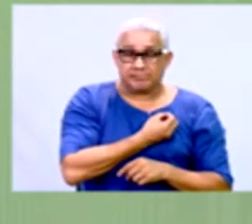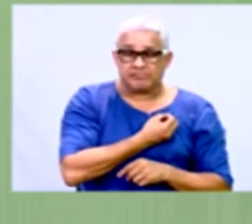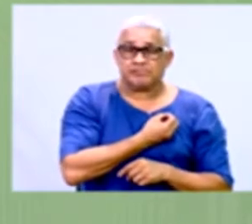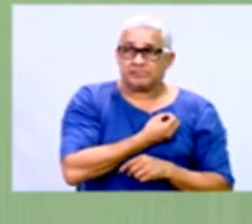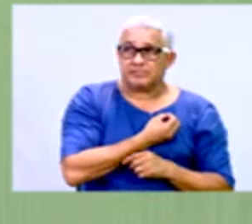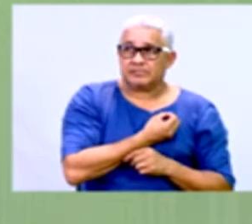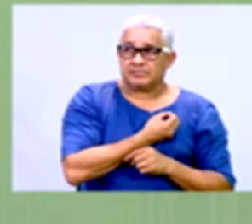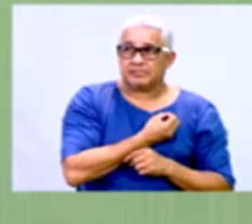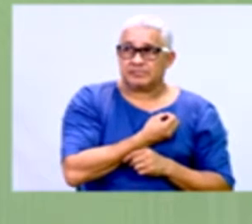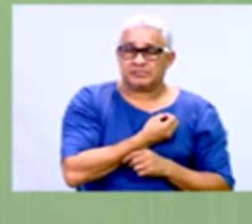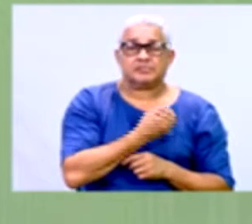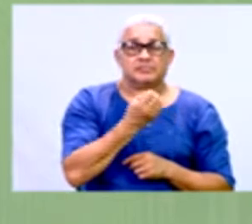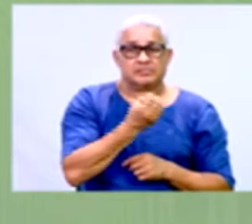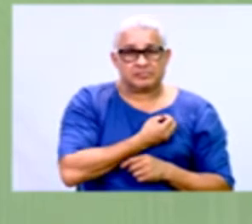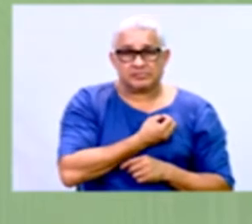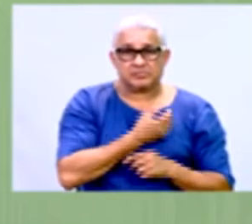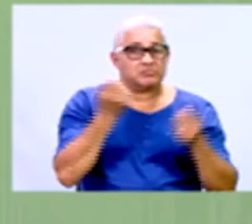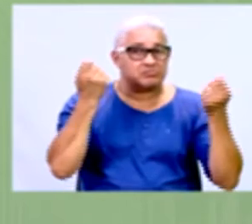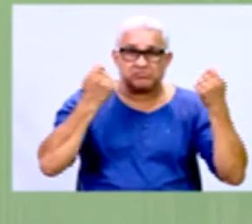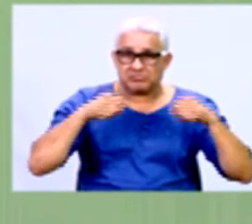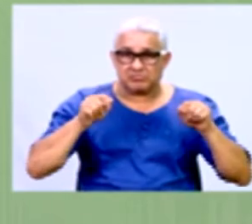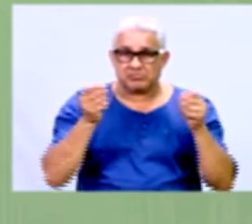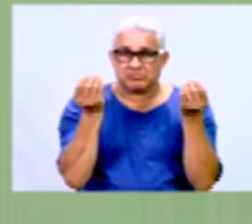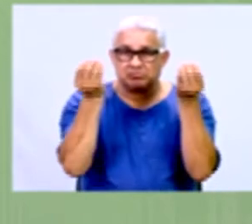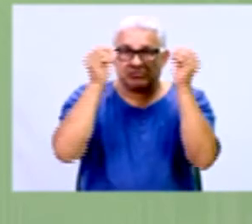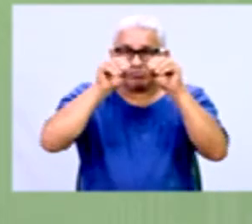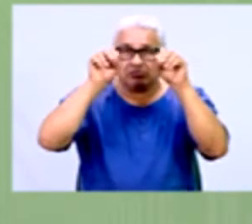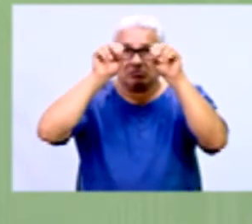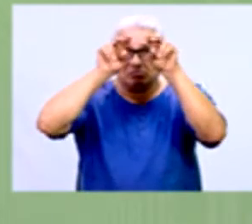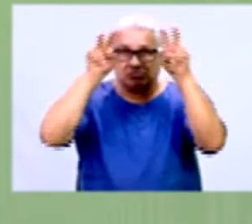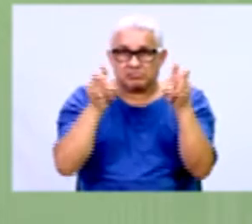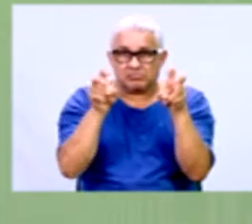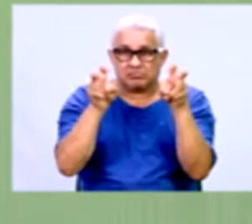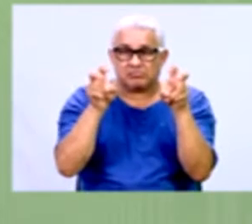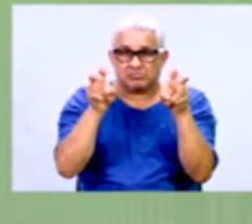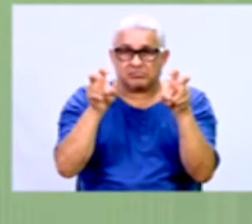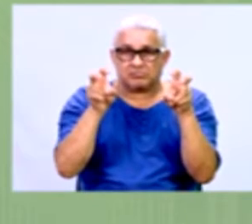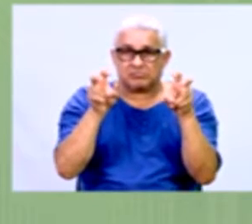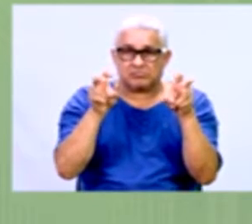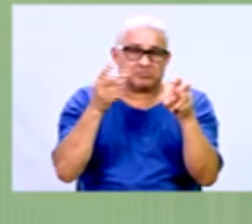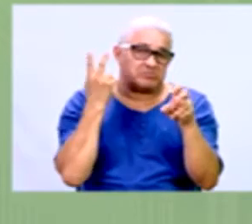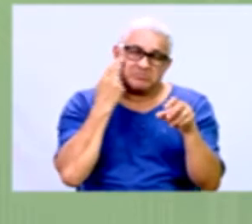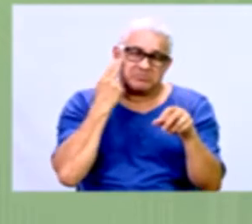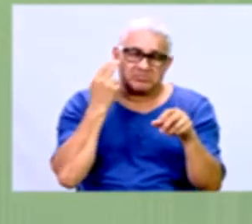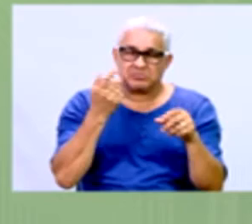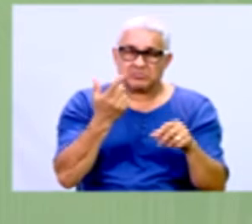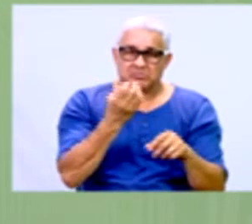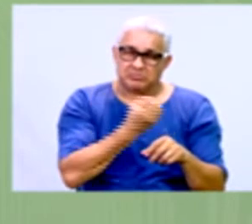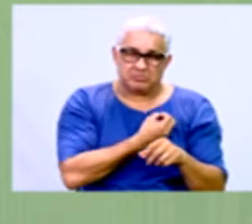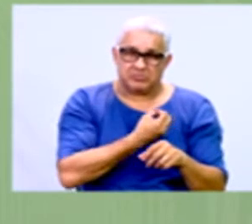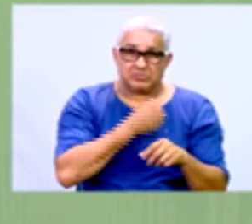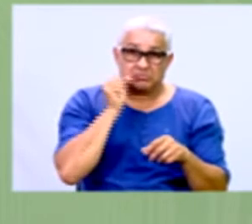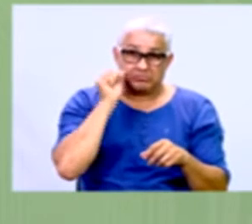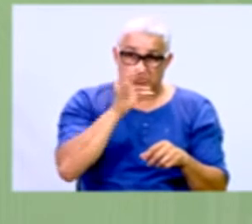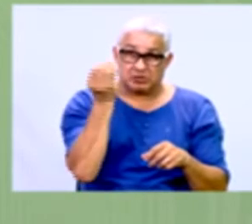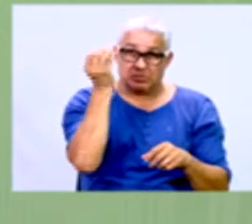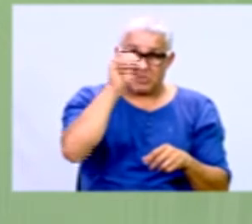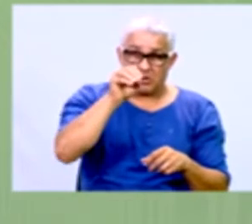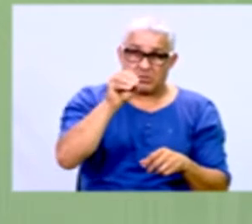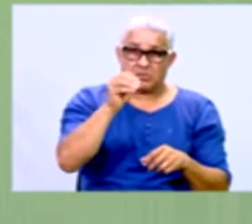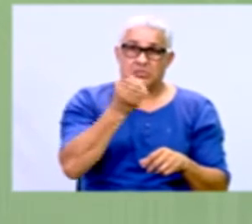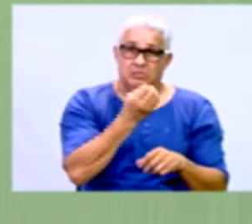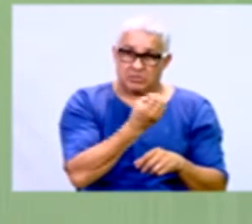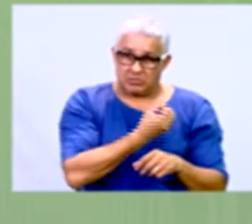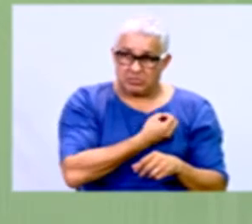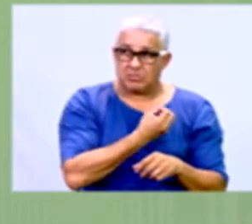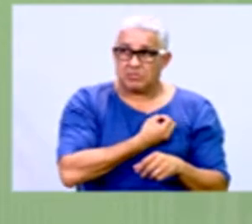Então, esse número não precisa estar entre aspas. Ele está representado normalmente como um número. Se você colocar ele como